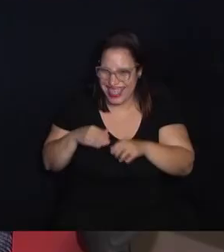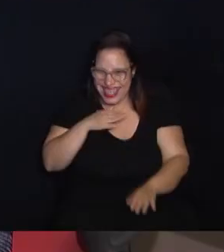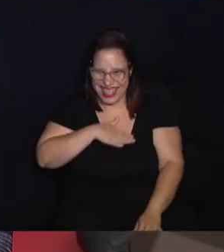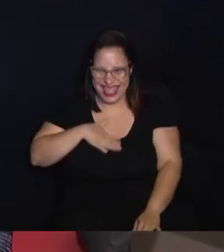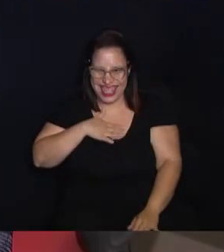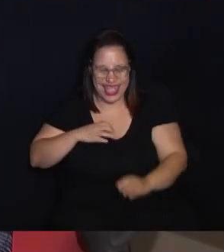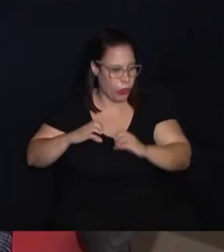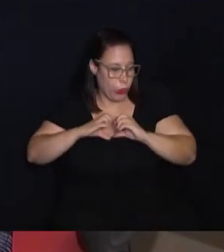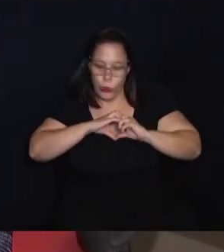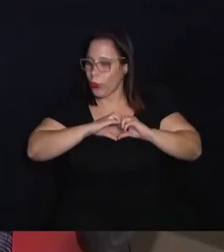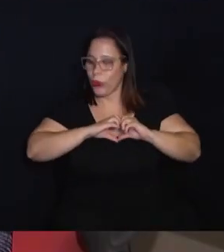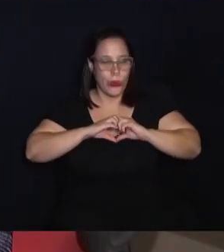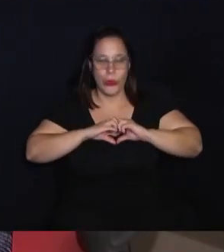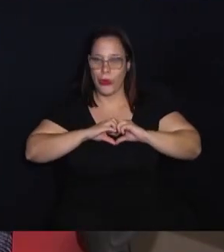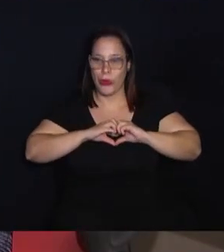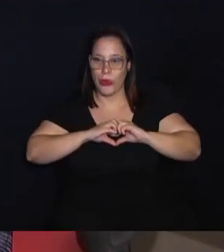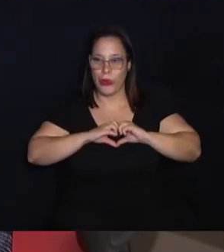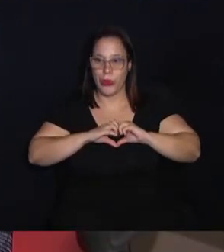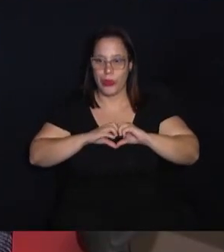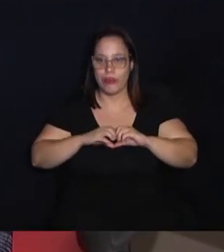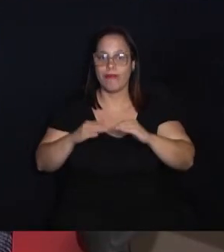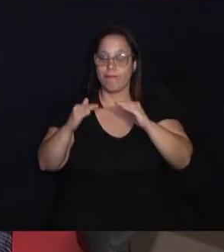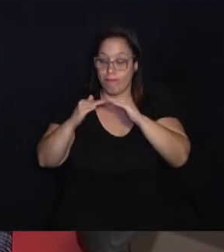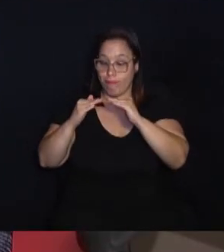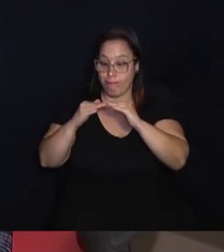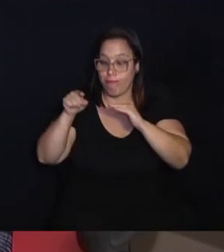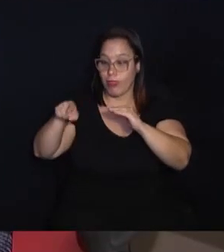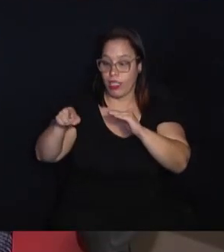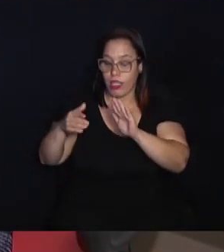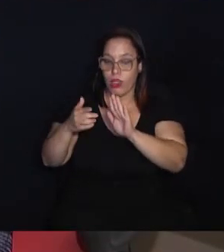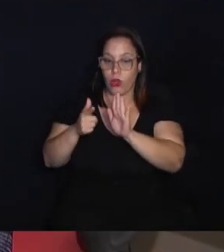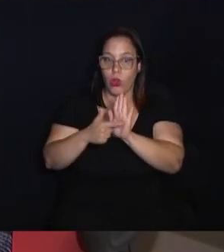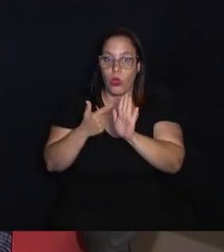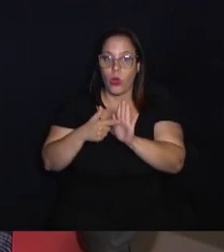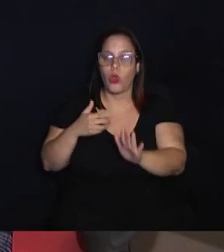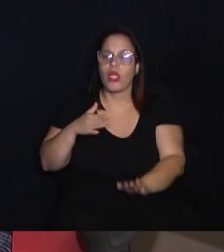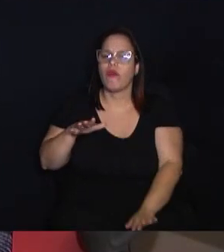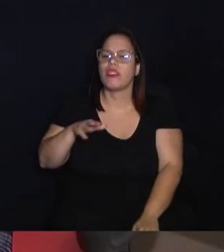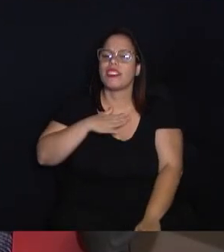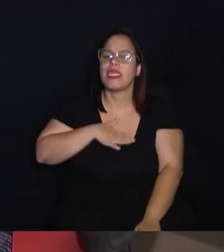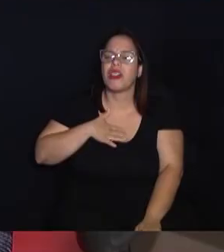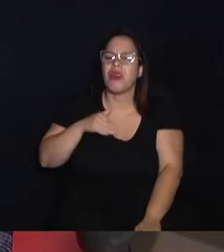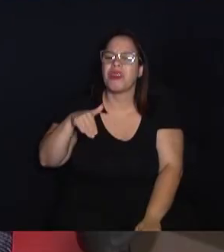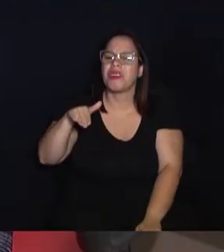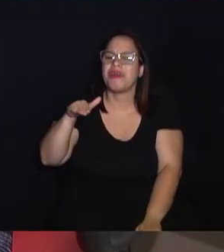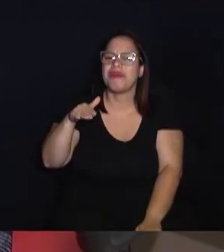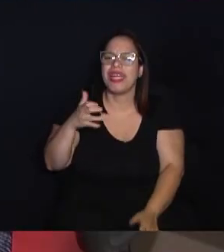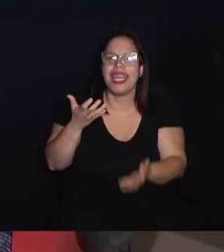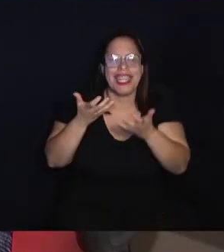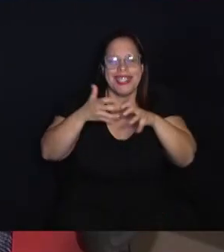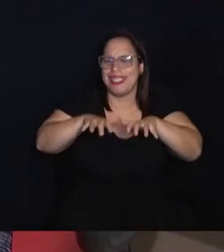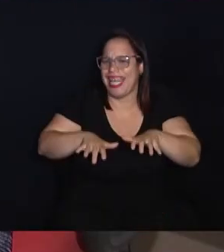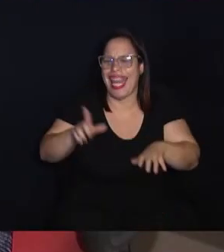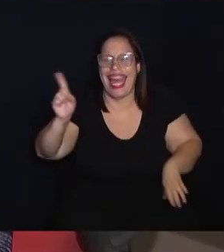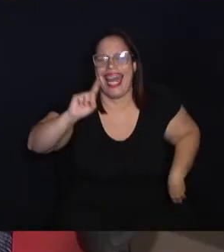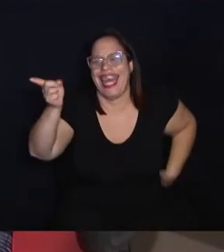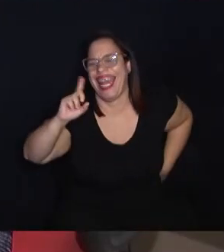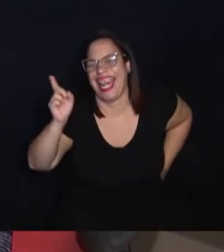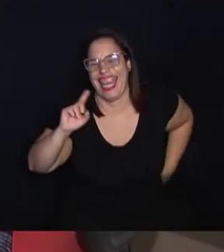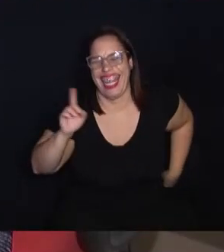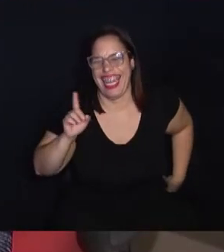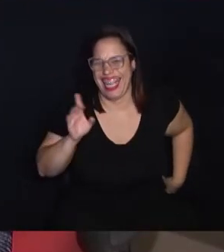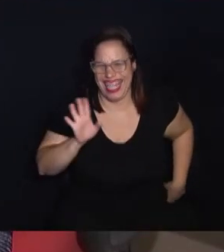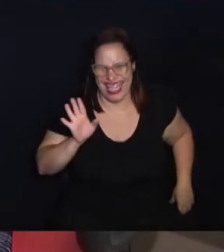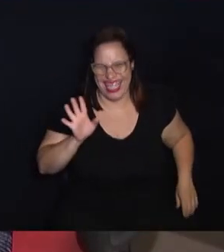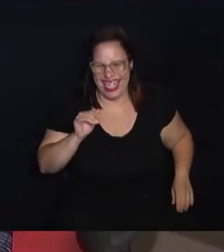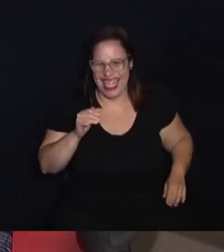eu sou apaixonado. Concordo com você. Desses daí, qual que é o seu preferido? Eu não quero dizer, porque eles são todos